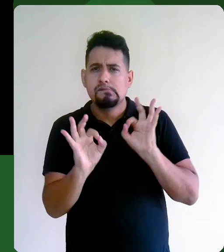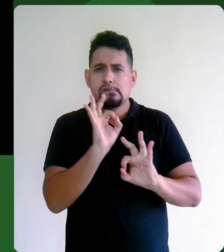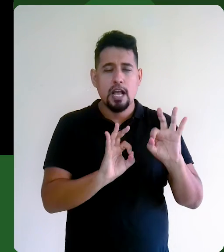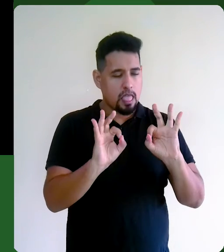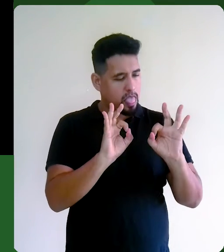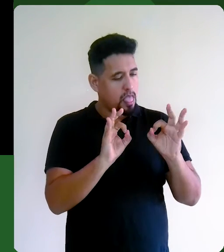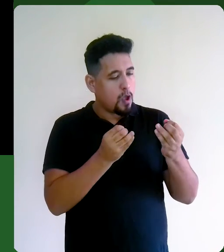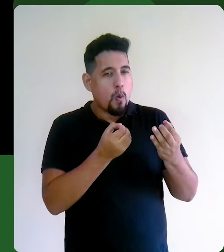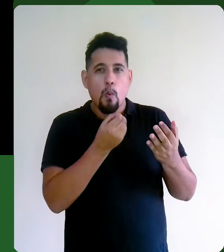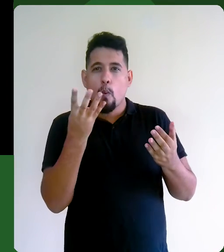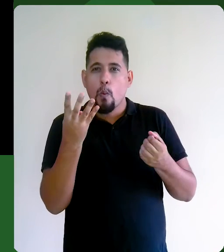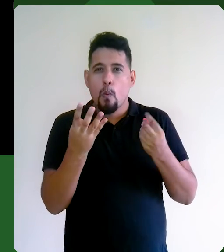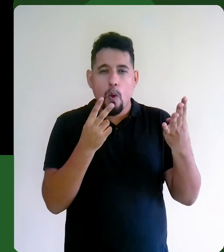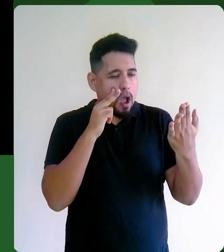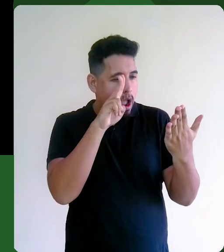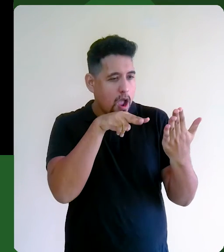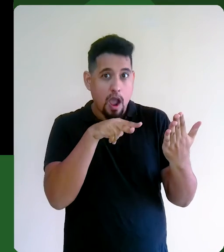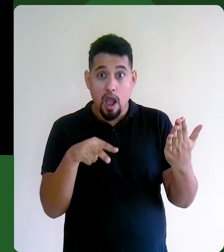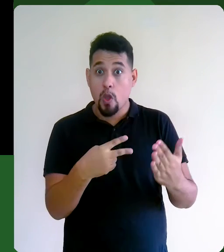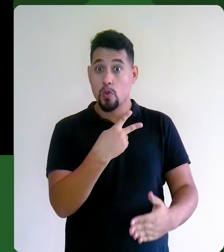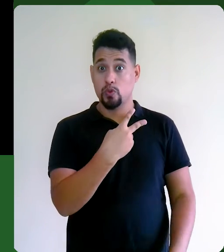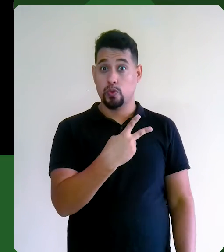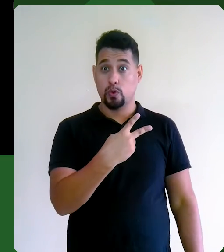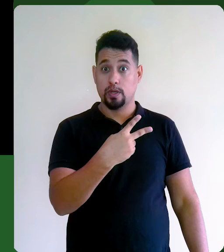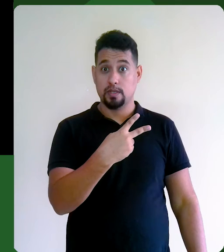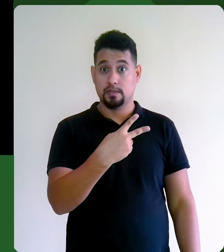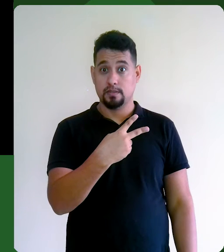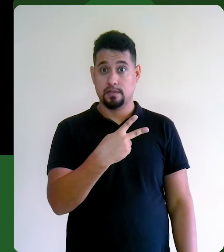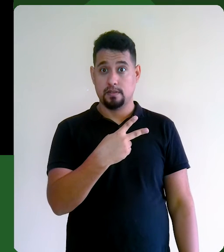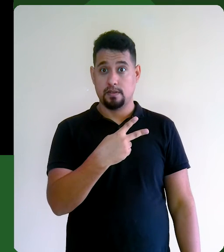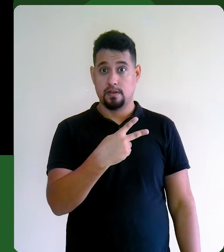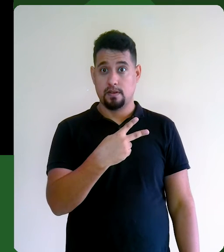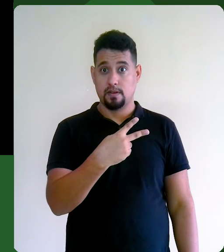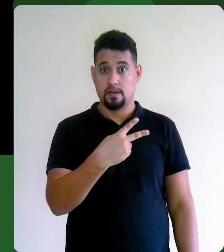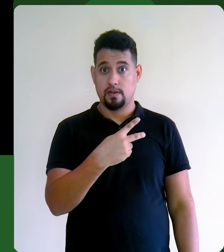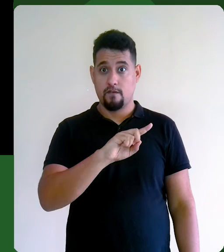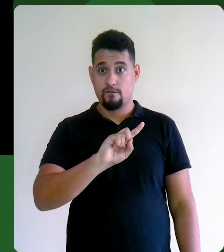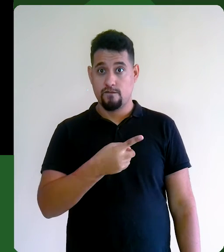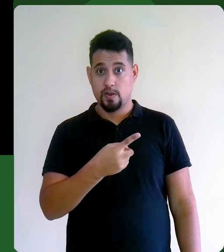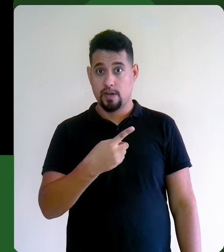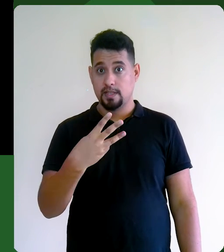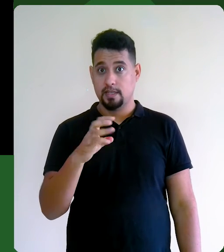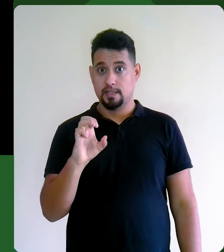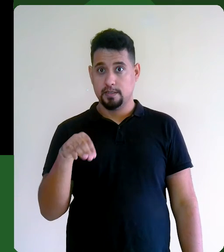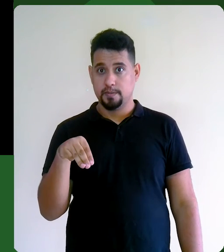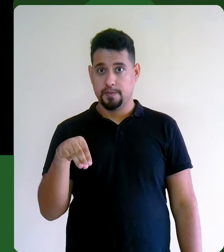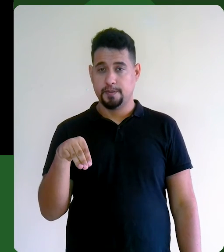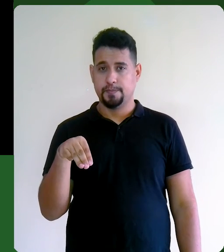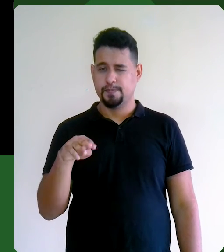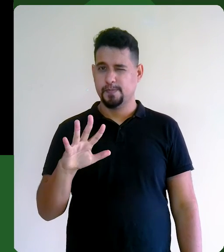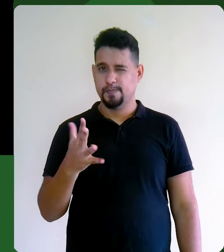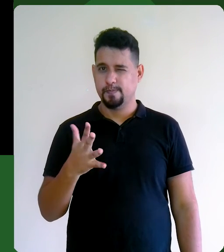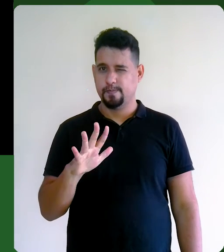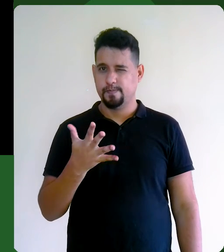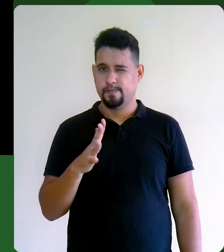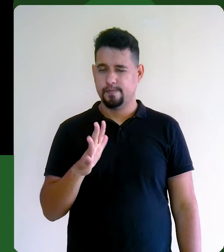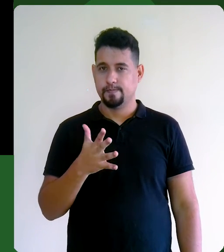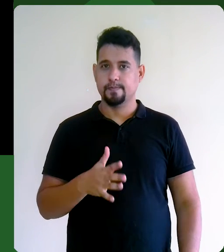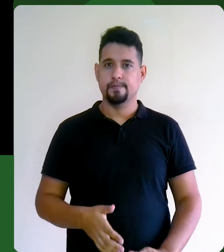pra gente fazer essa contagem aqui. Então, 2 centímetros e